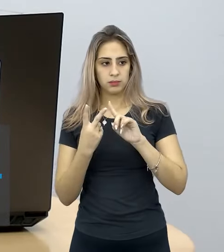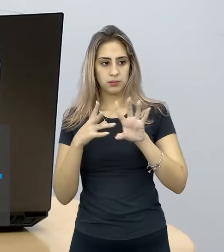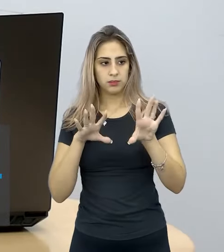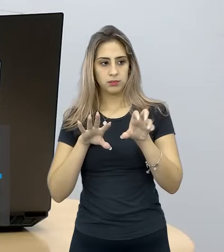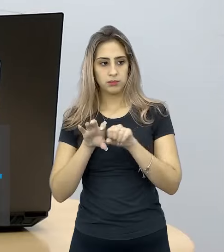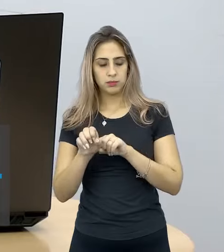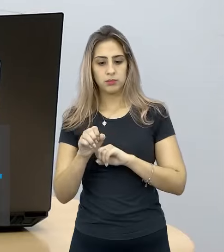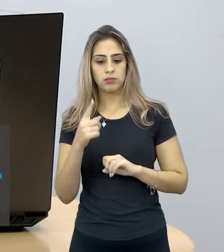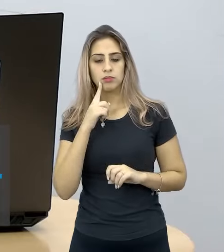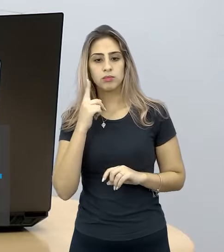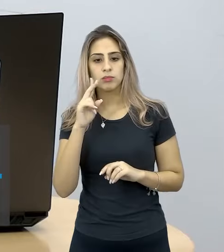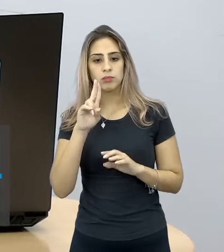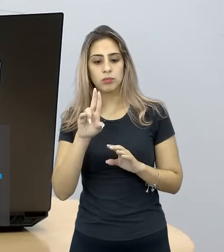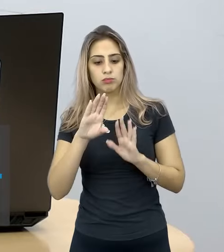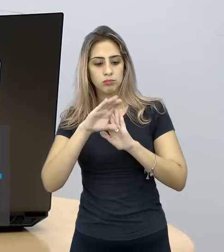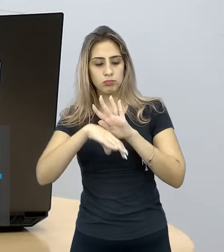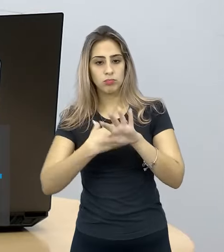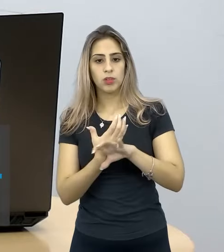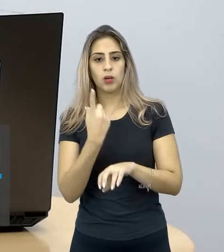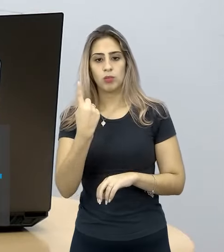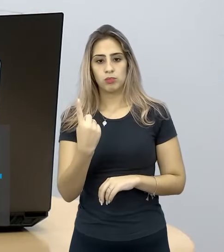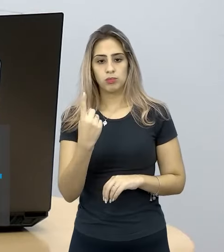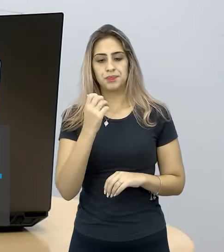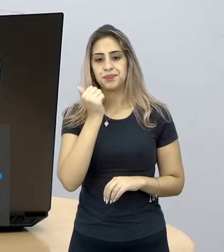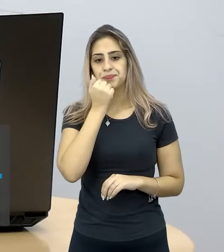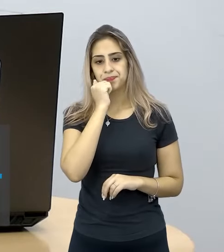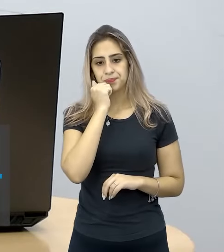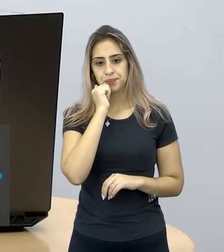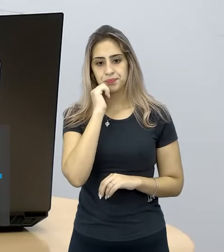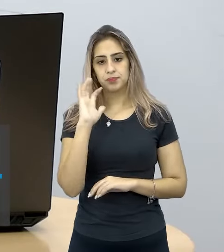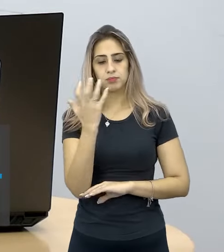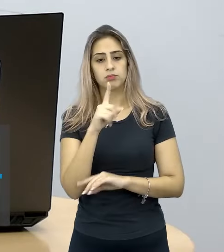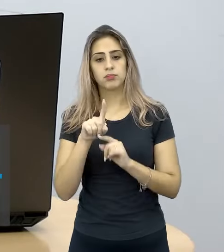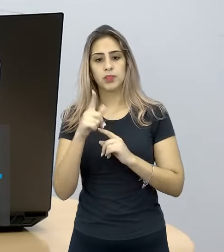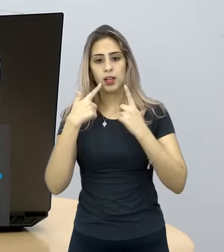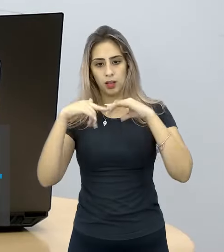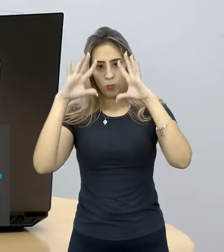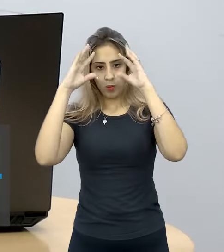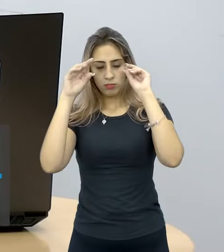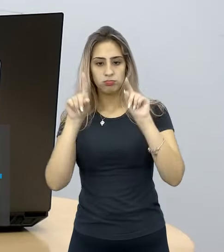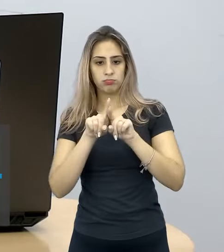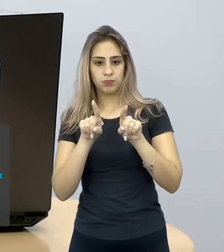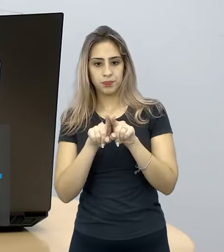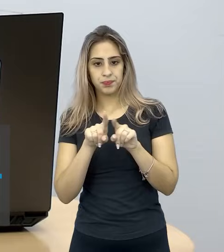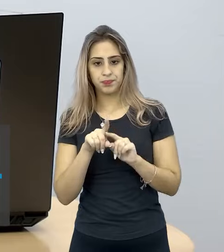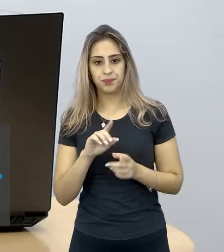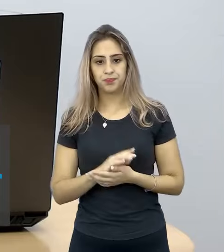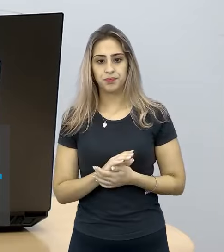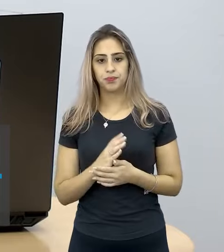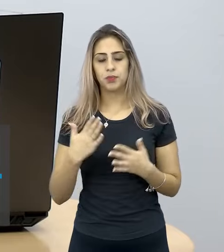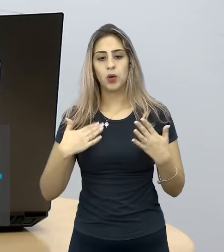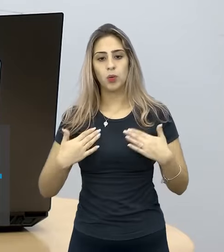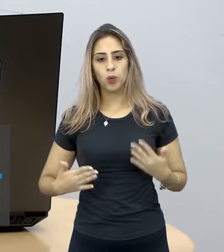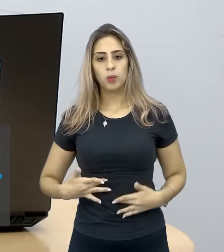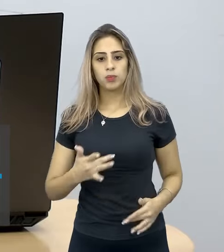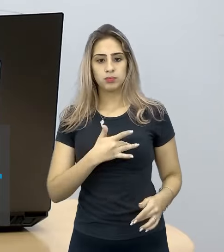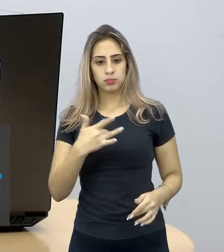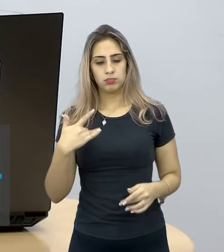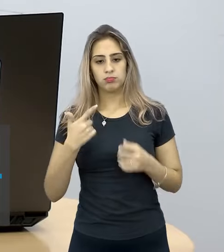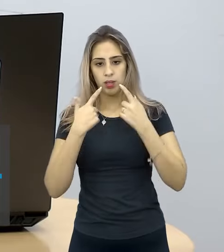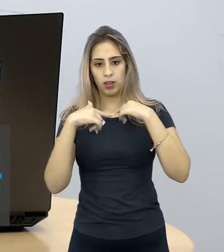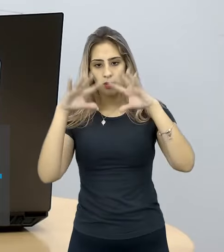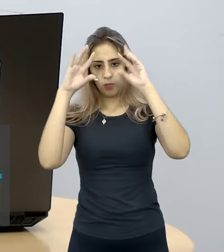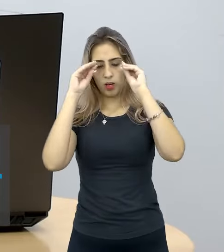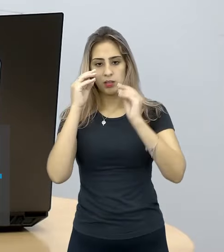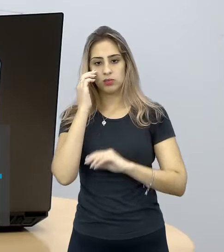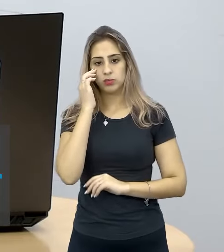formação da Unidade Curricular 1 das áreas de Ciências da Natureza e Linguagens. A unidade curricular é Corpo, Saúde e Linguagens,